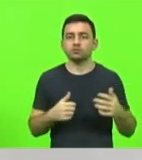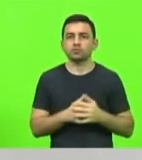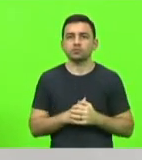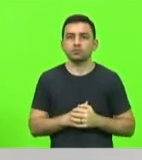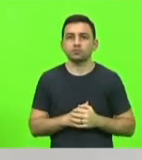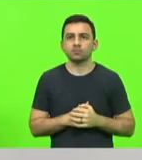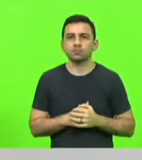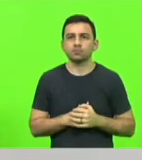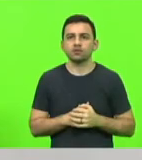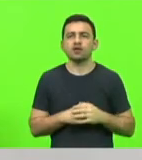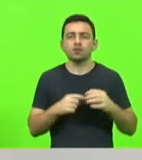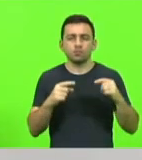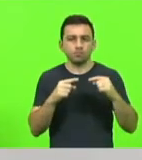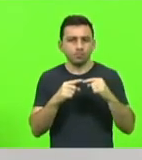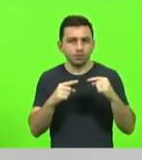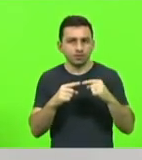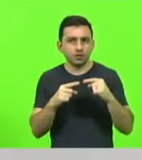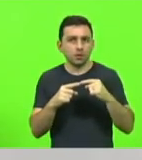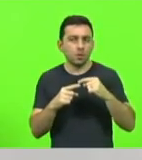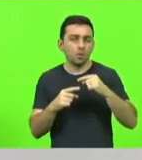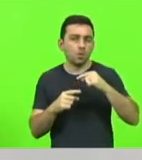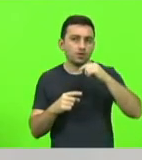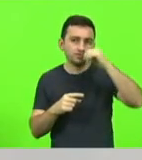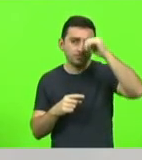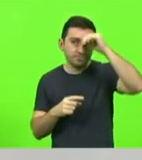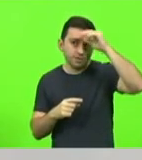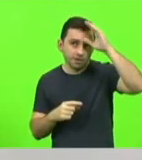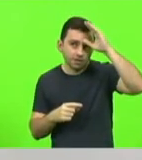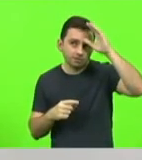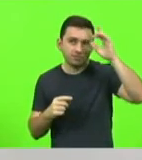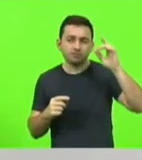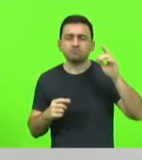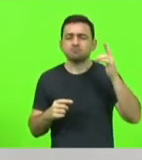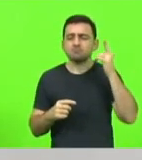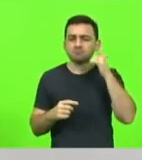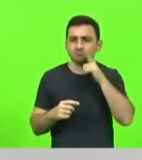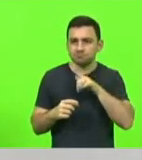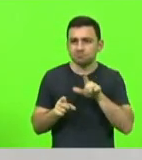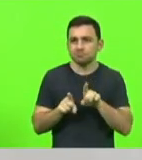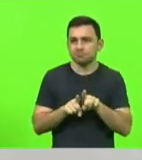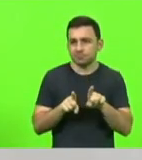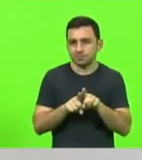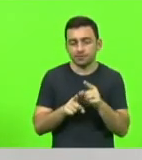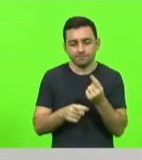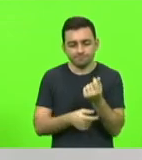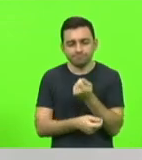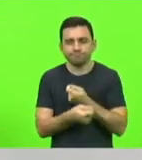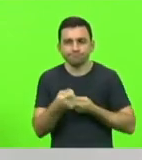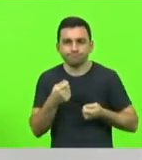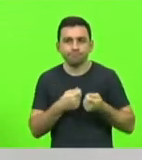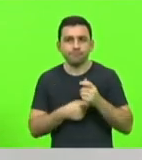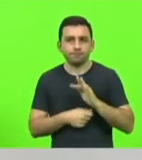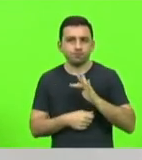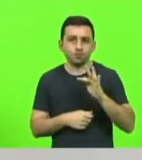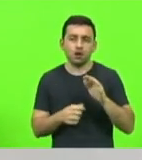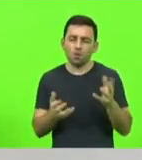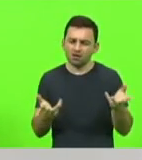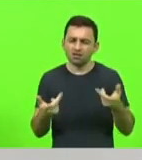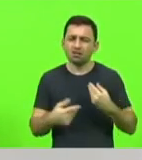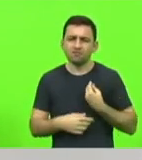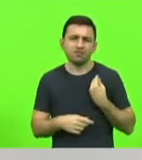com esse conhecimento transformando também uma condição melhor financeiramente e uma qualidade de vida